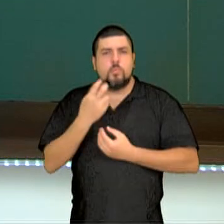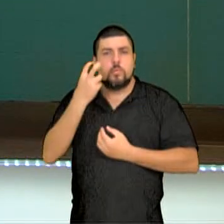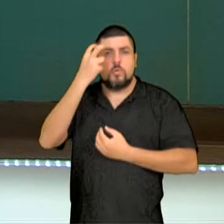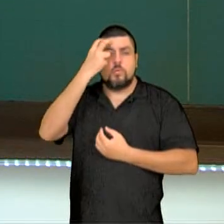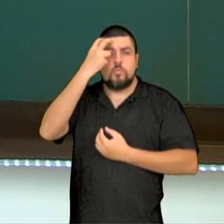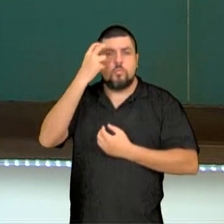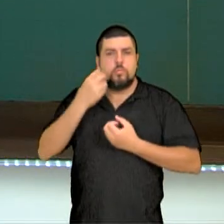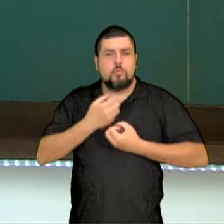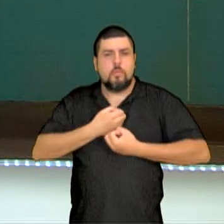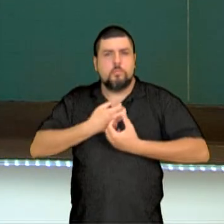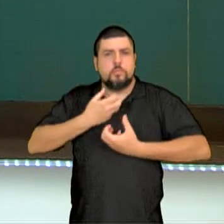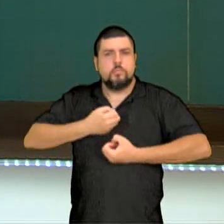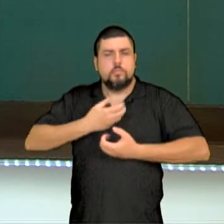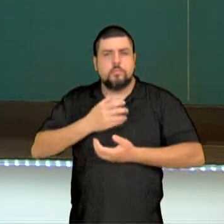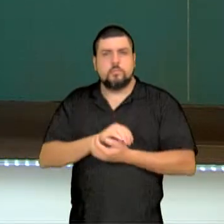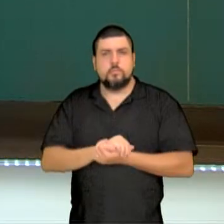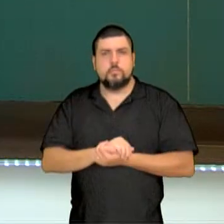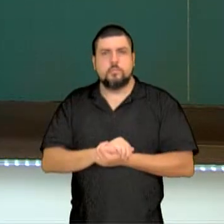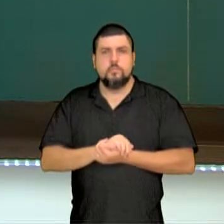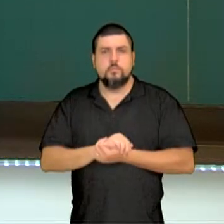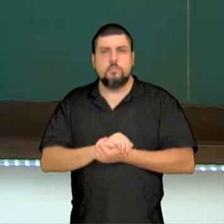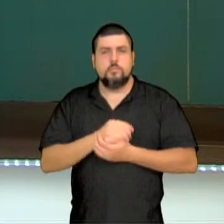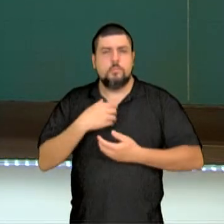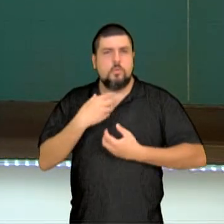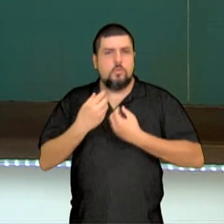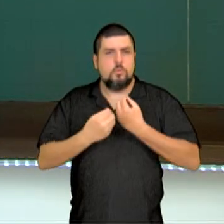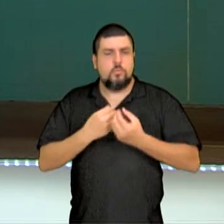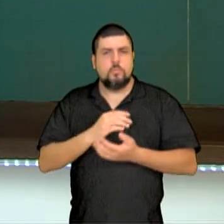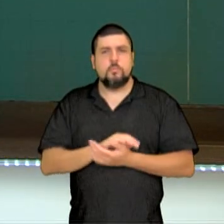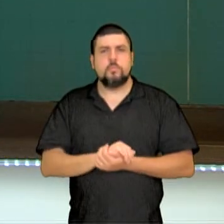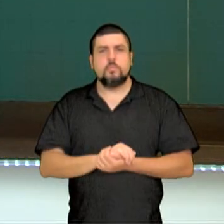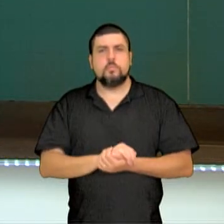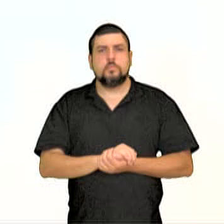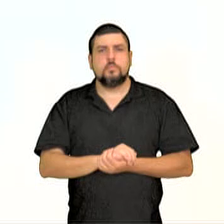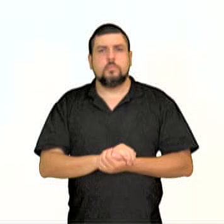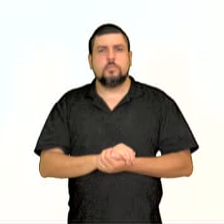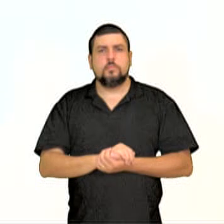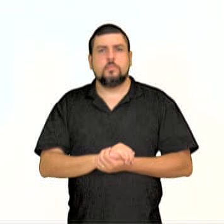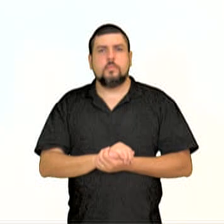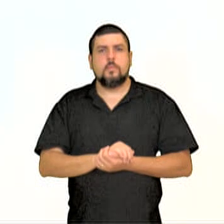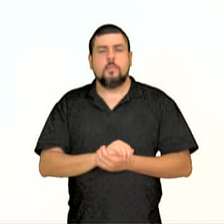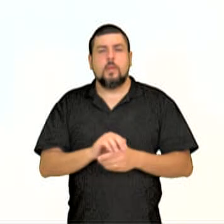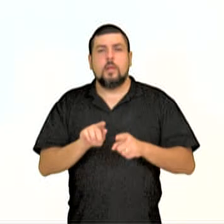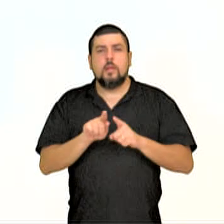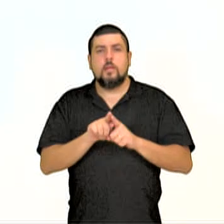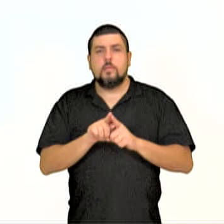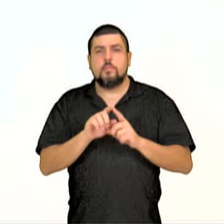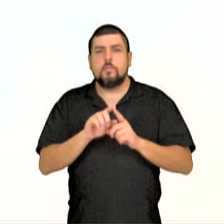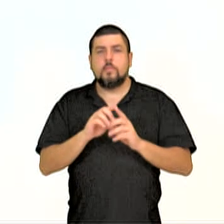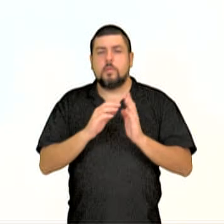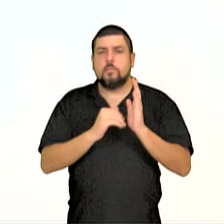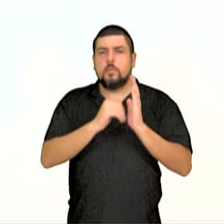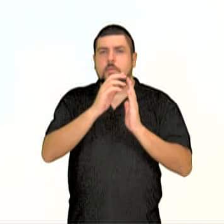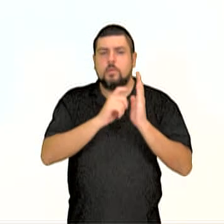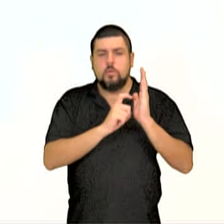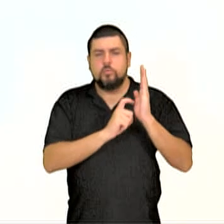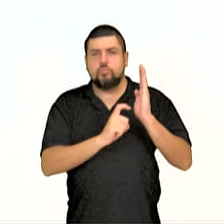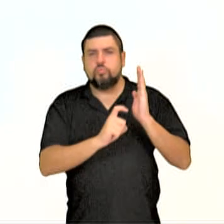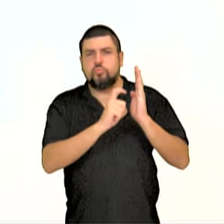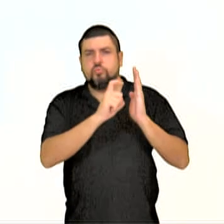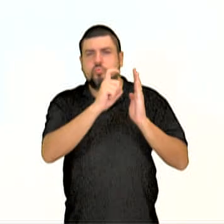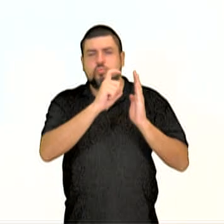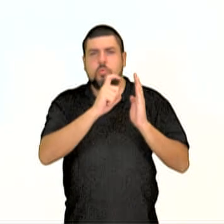né, musical e verbalmente daquela cultura. O grafite, que é a arte plástica,